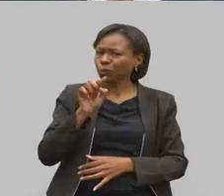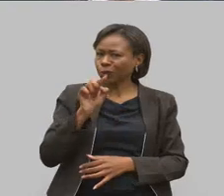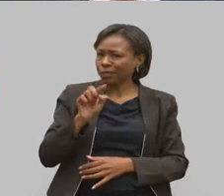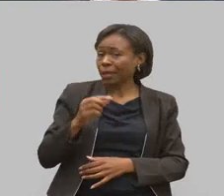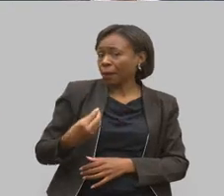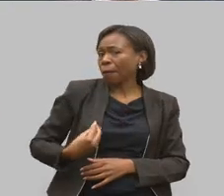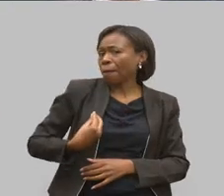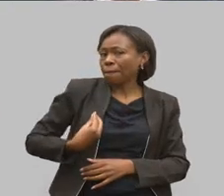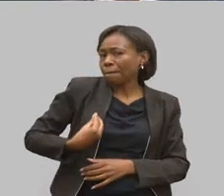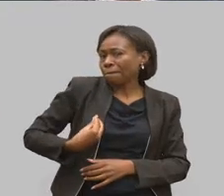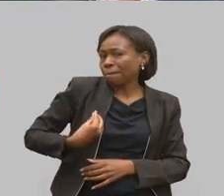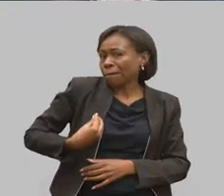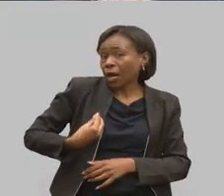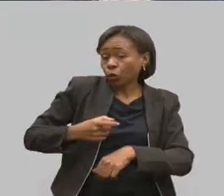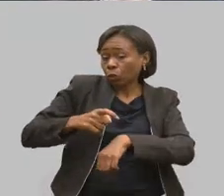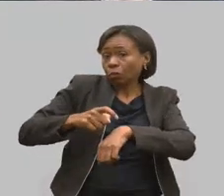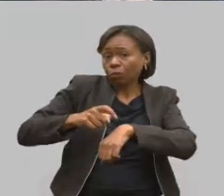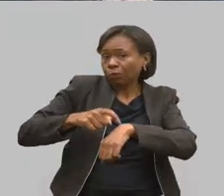momento